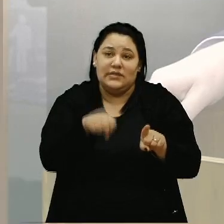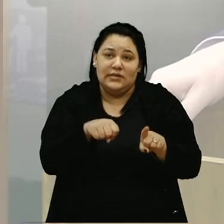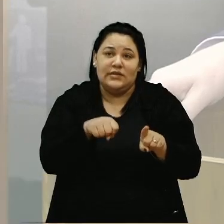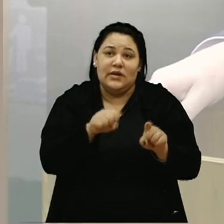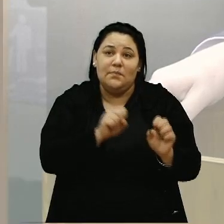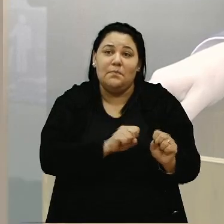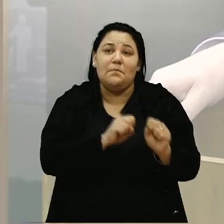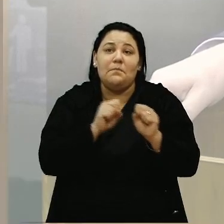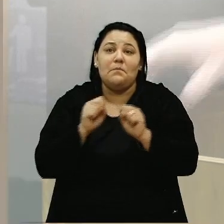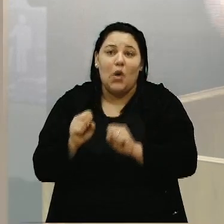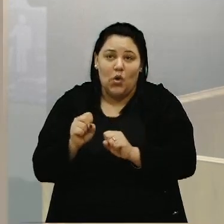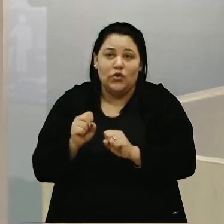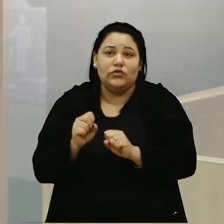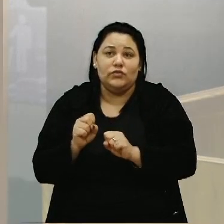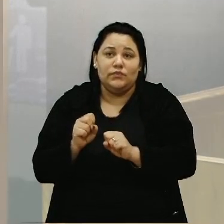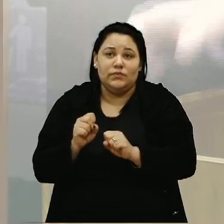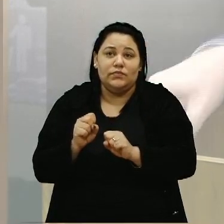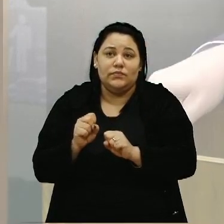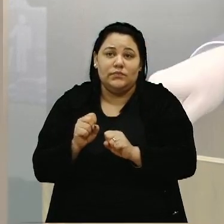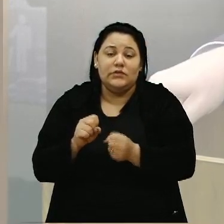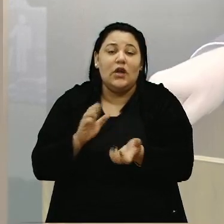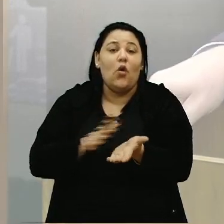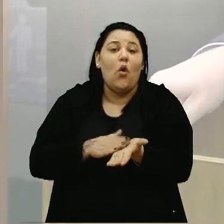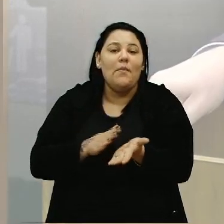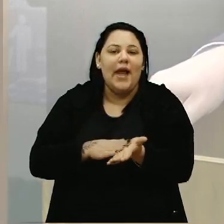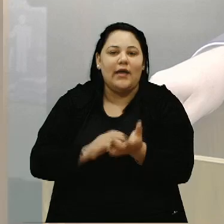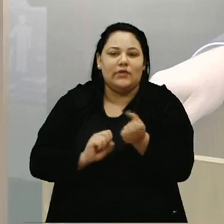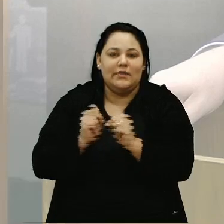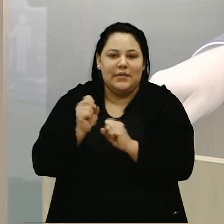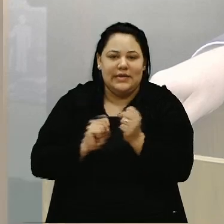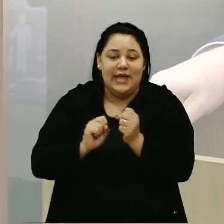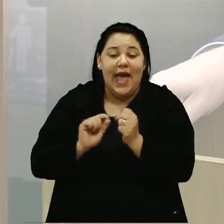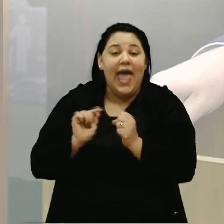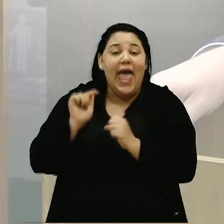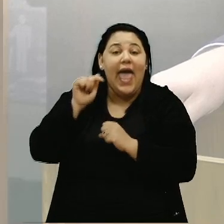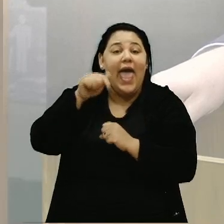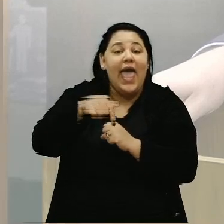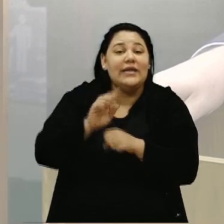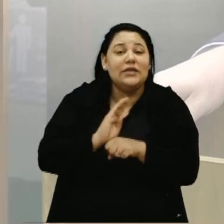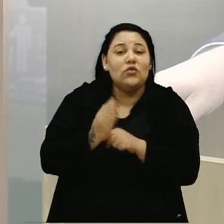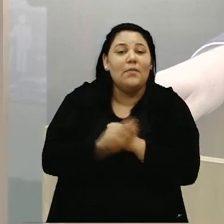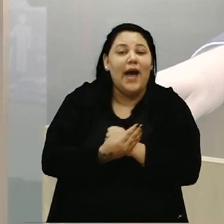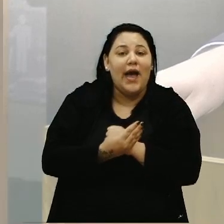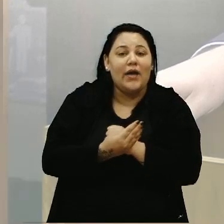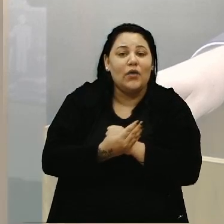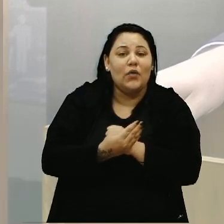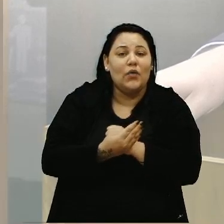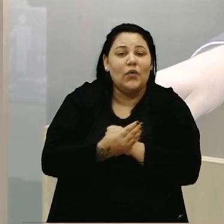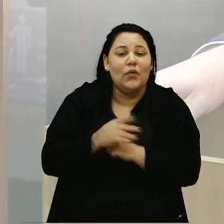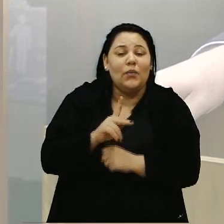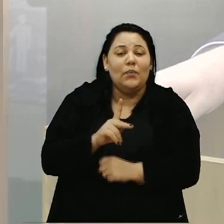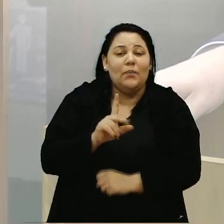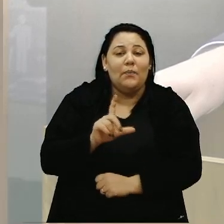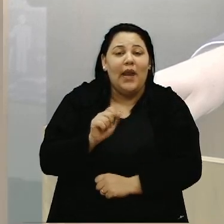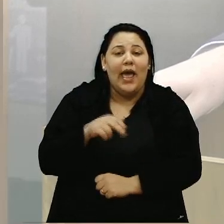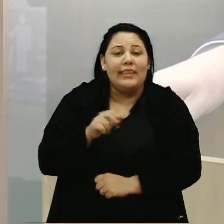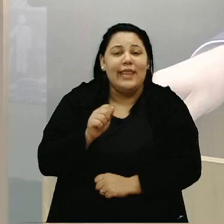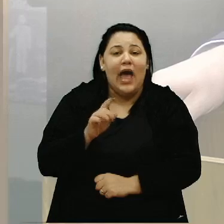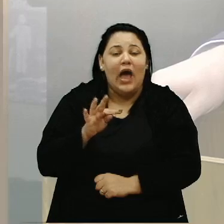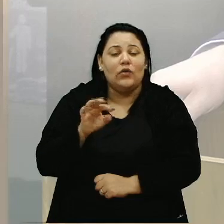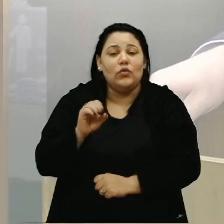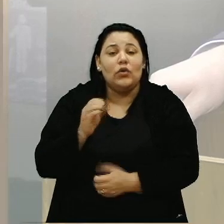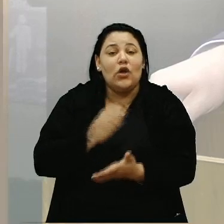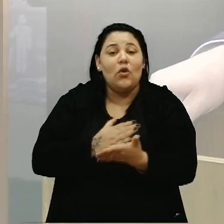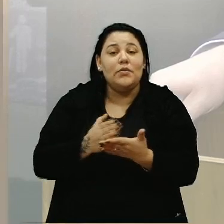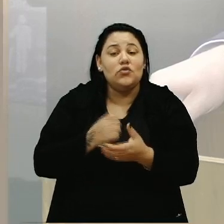podem ser cobrados da empresa. Esta obra do Planalto, ainda feita no ano passado, estava